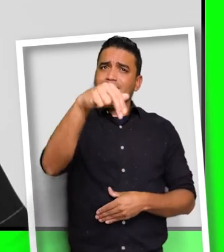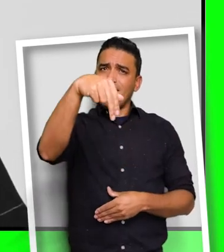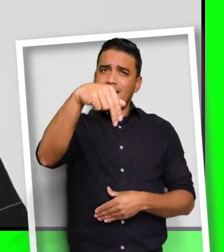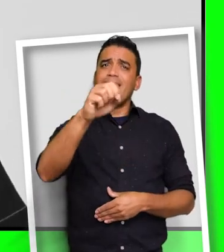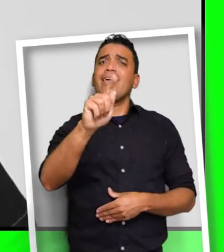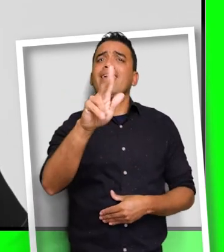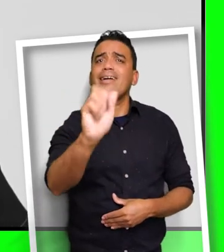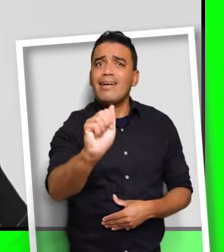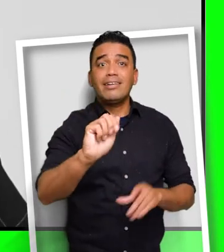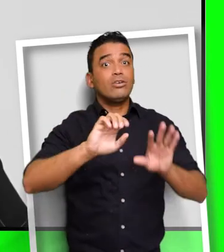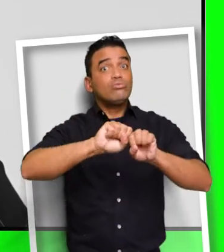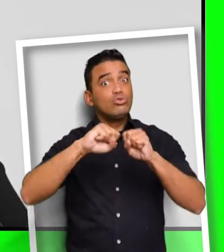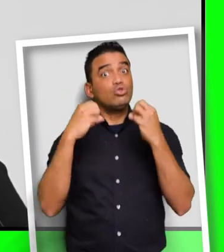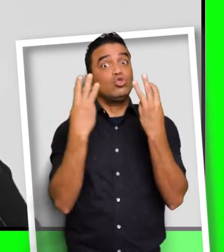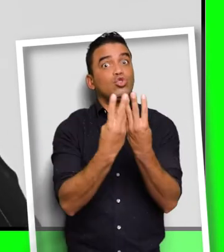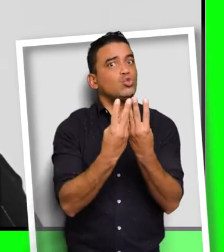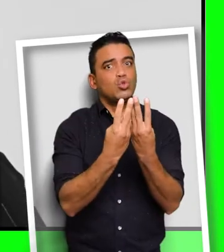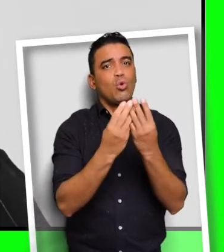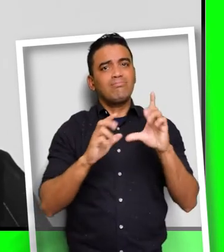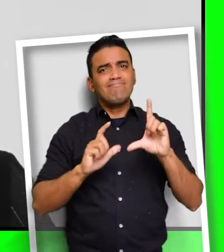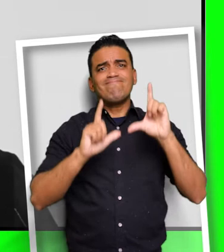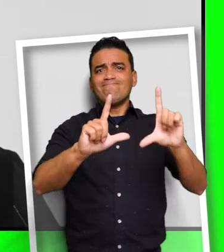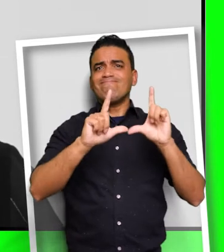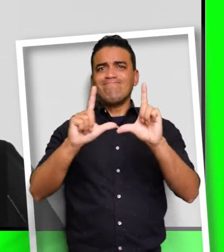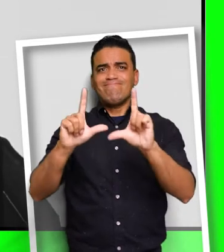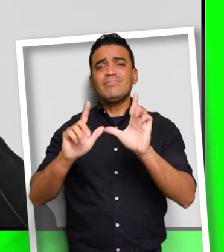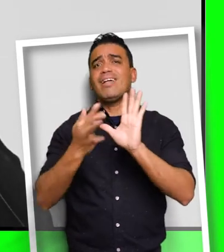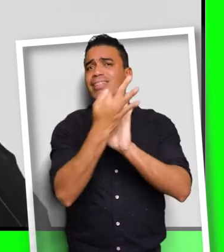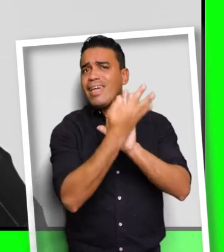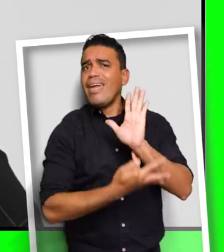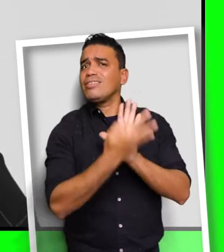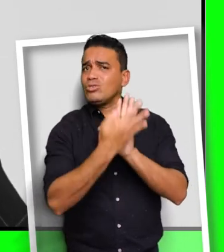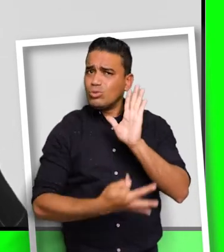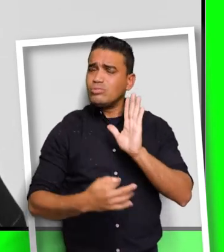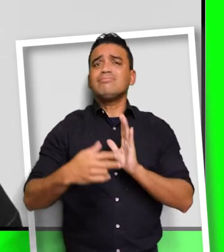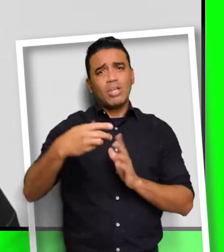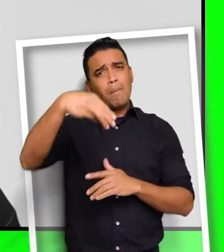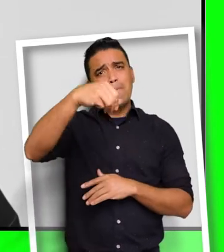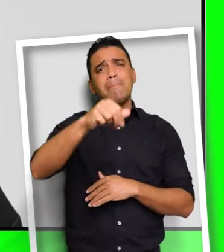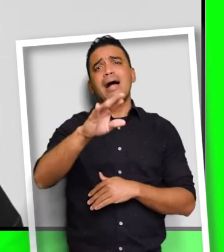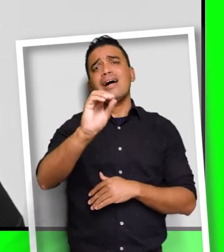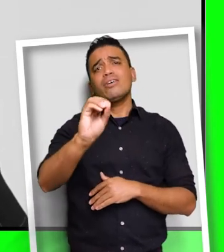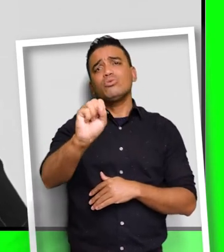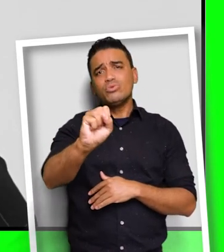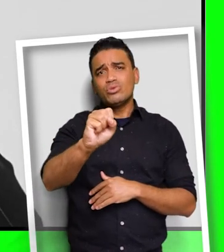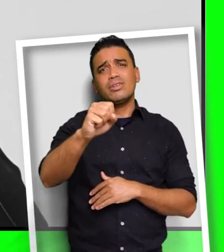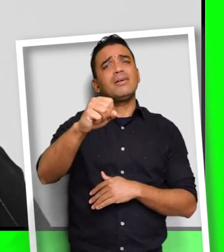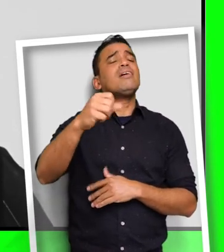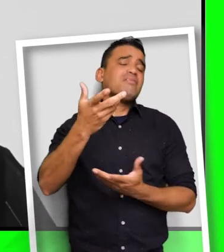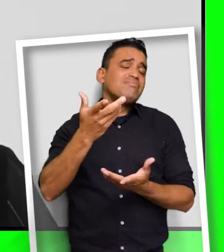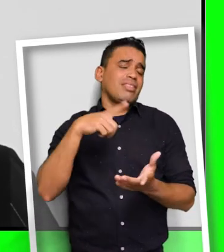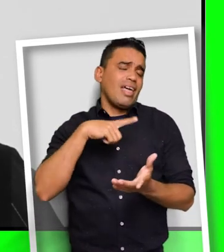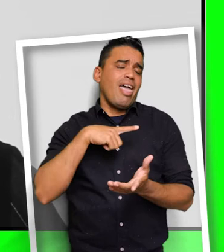protagonistas, era um show cênico costurado por textos do Marcos Fábio de Faria, que é um dramaturgo que depois,